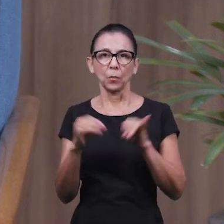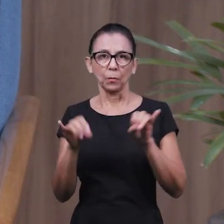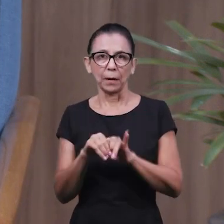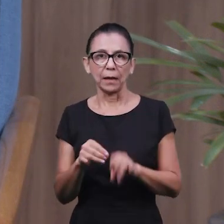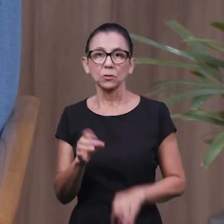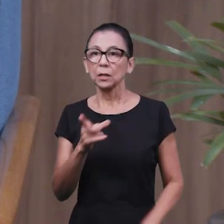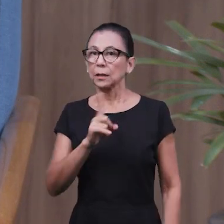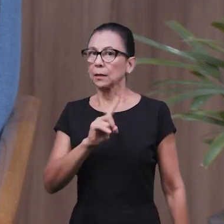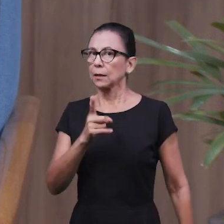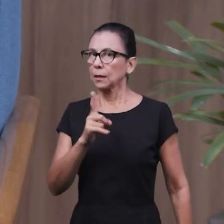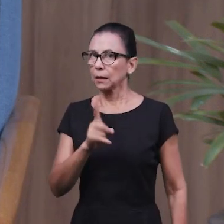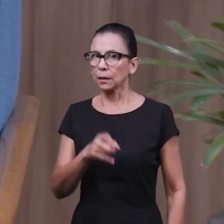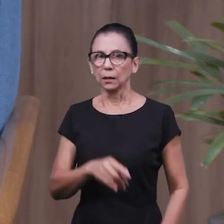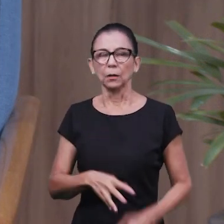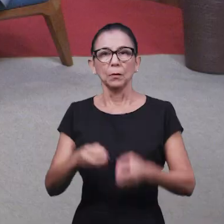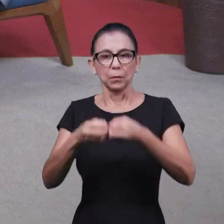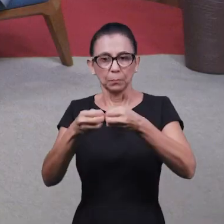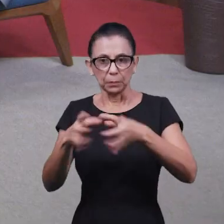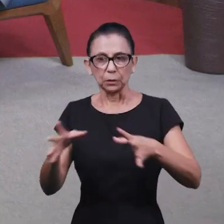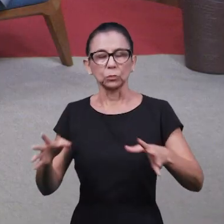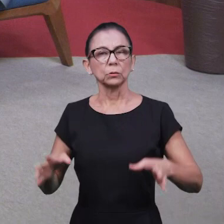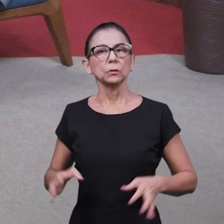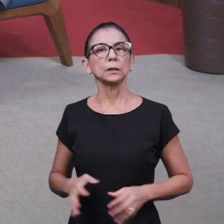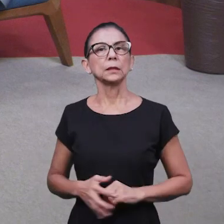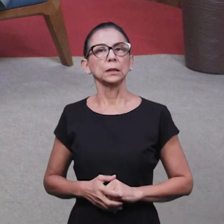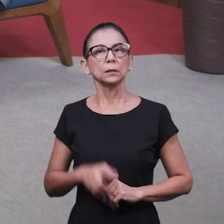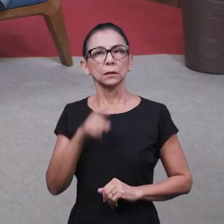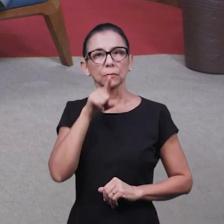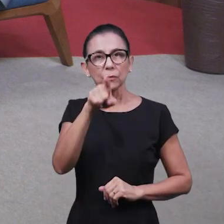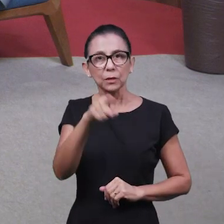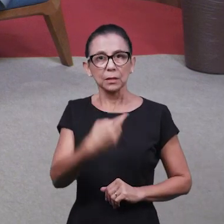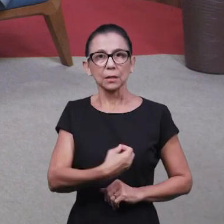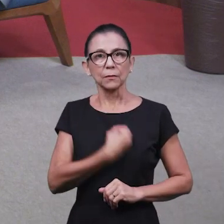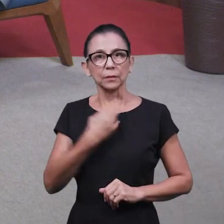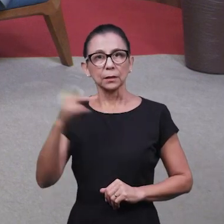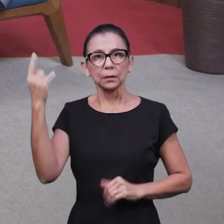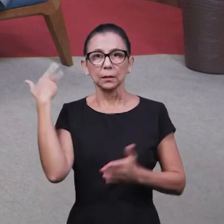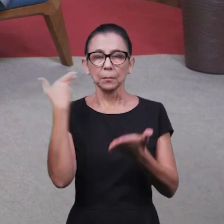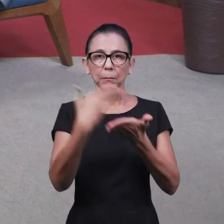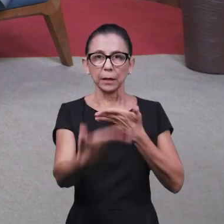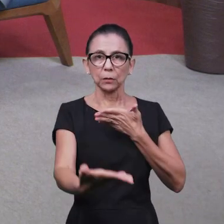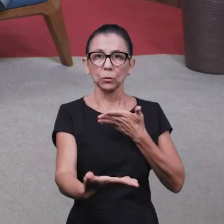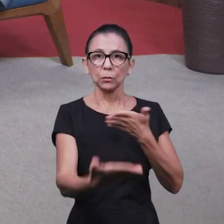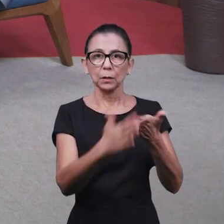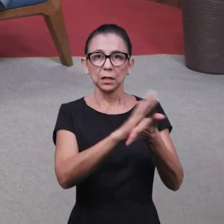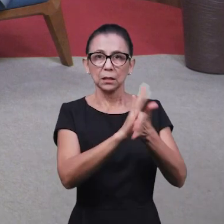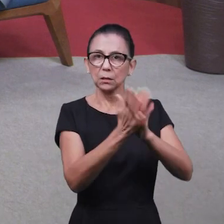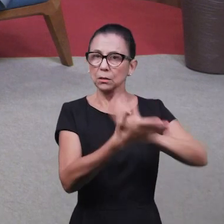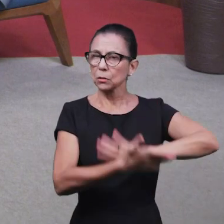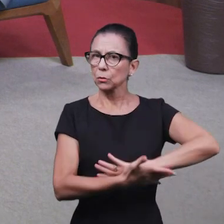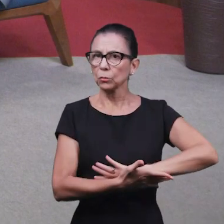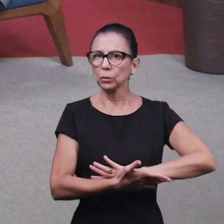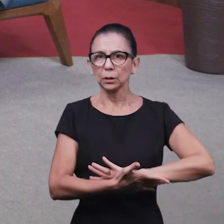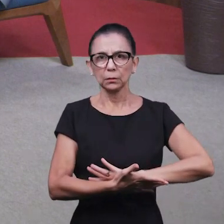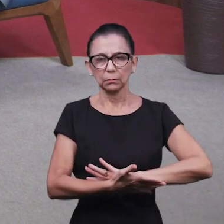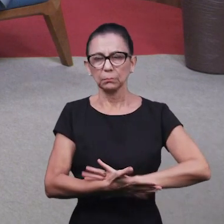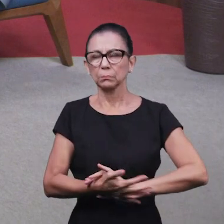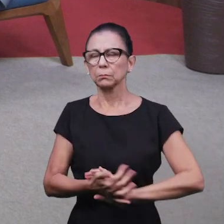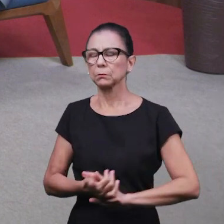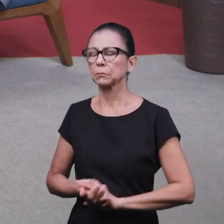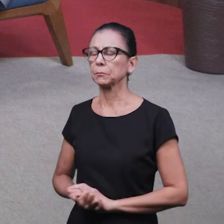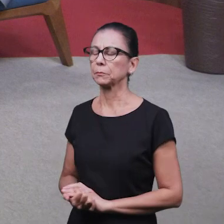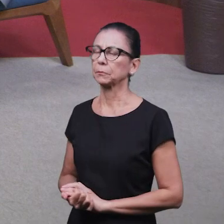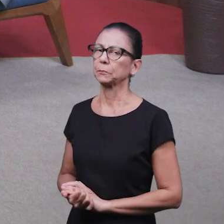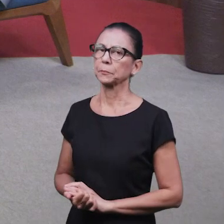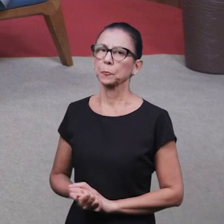Não, o objetivo é trazer um prejuízo definitivo, é tirar a vida eterna do homem, é destruir a vida do homem. É verdade. No que diz respeito ao projeto de salvação. Muito